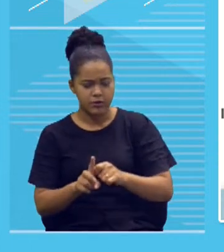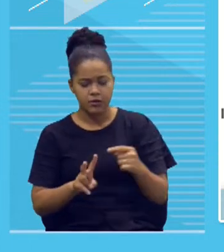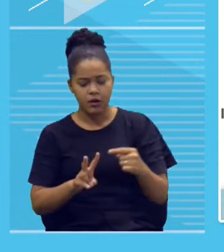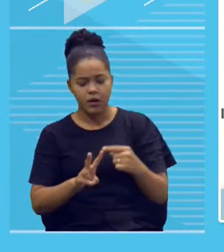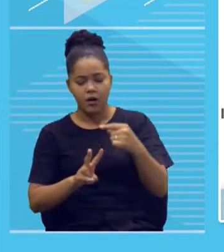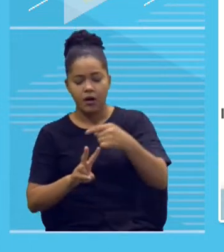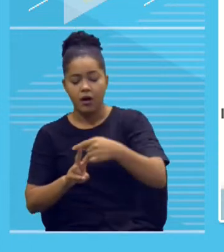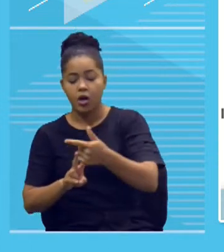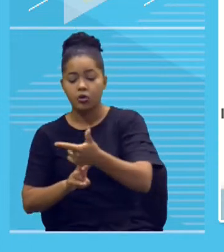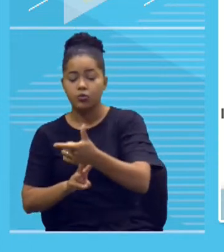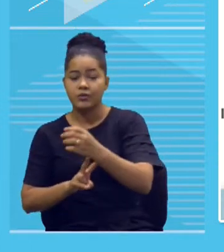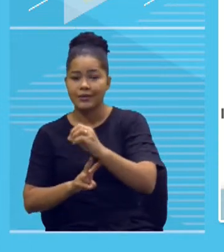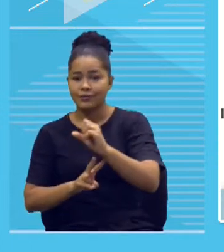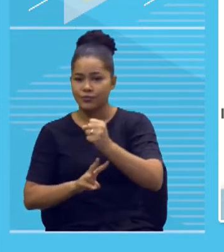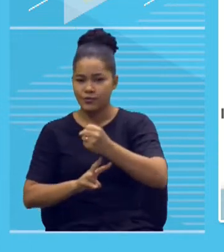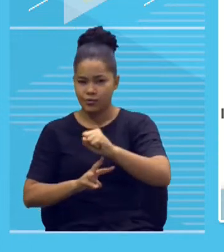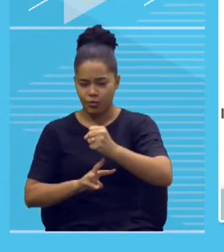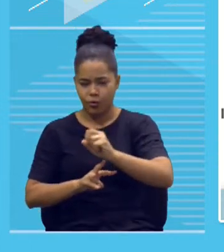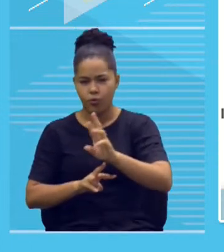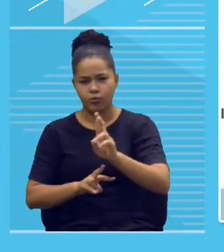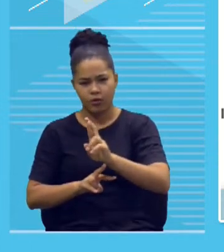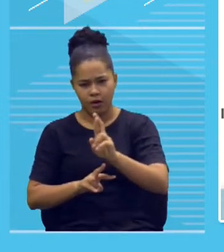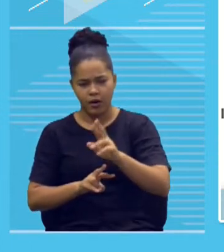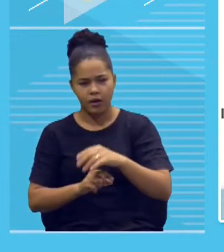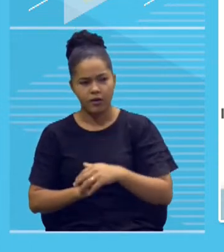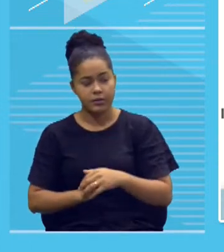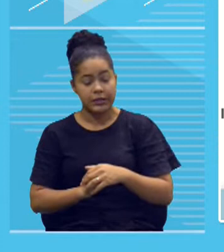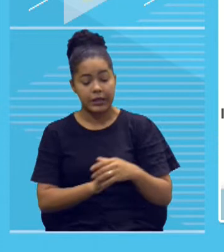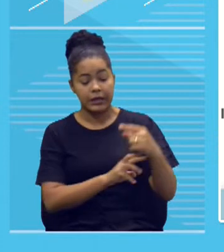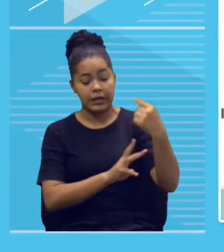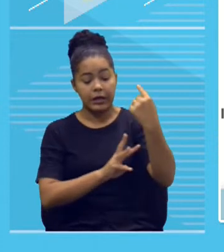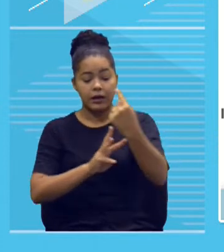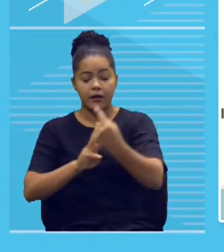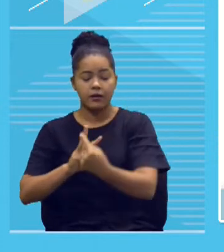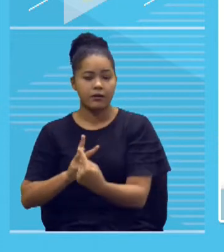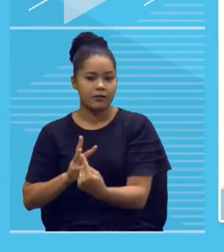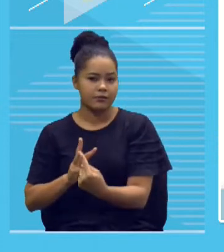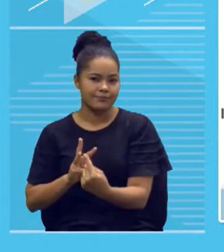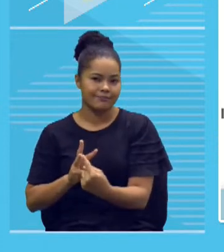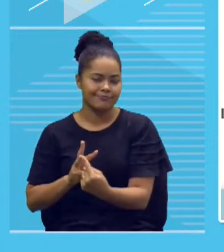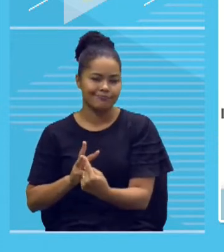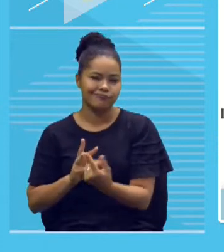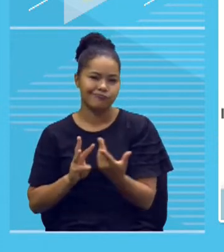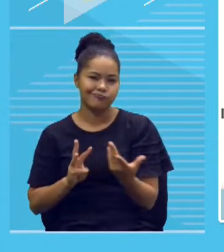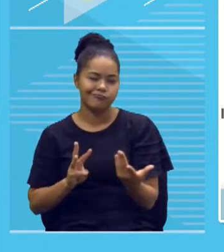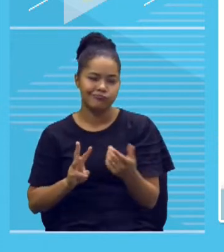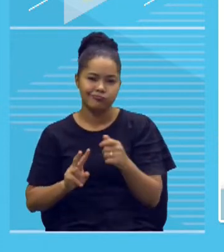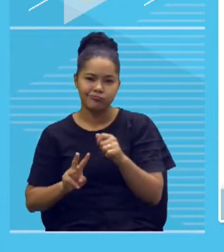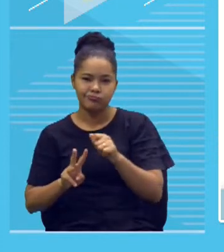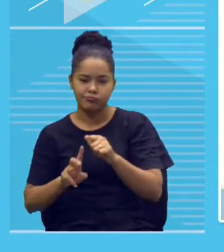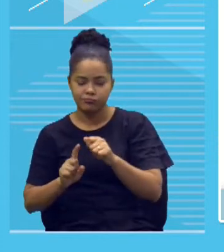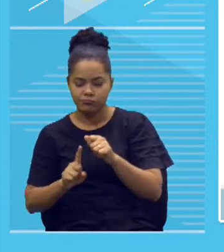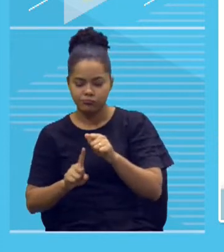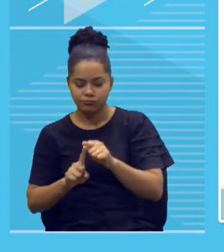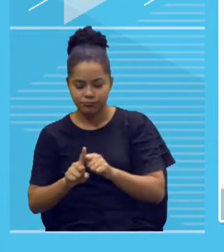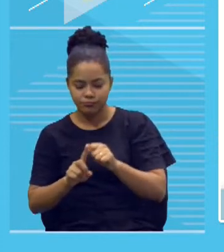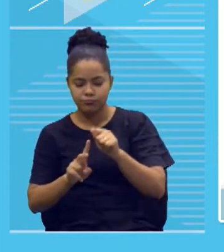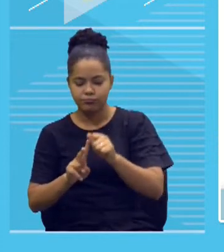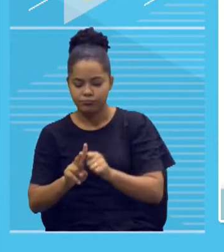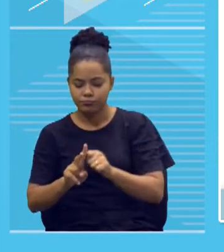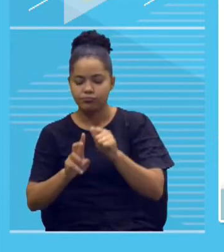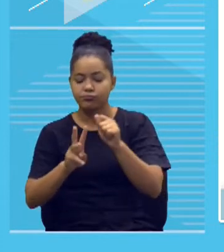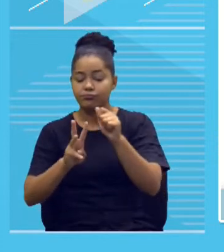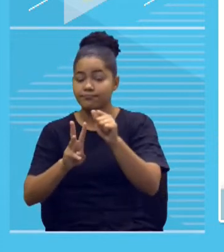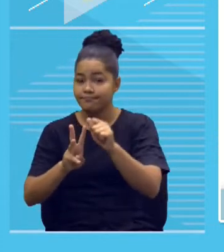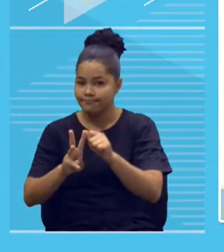reais Prof Vamos para o terceiro mês para o seu são quatro meses não é professor vou ter que fazer